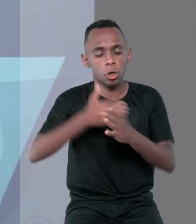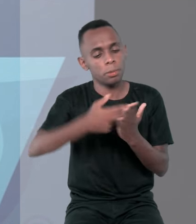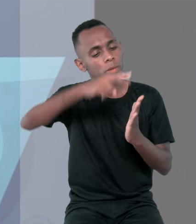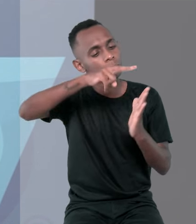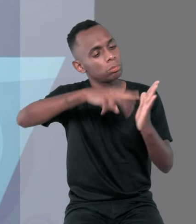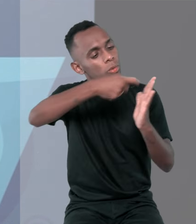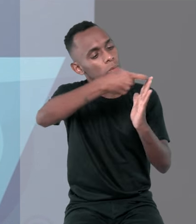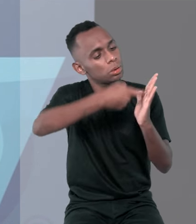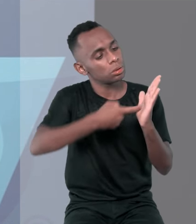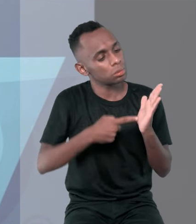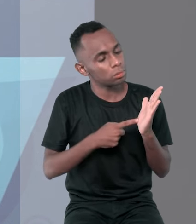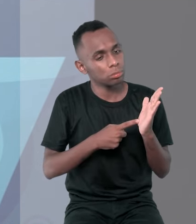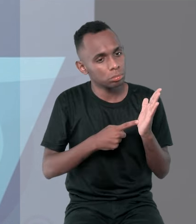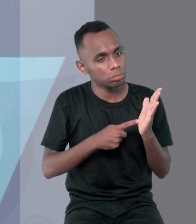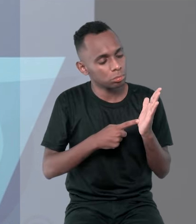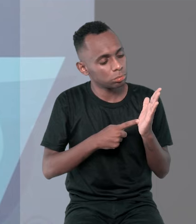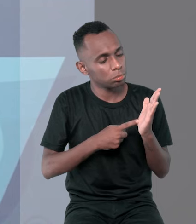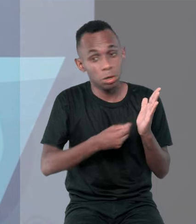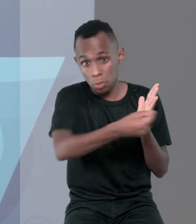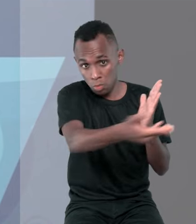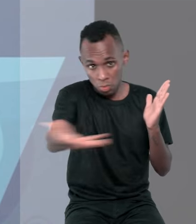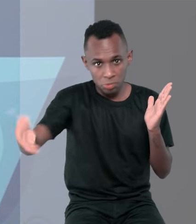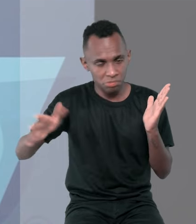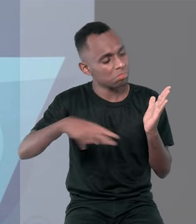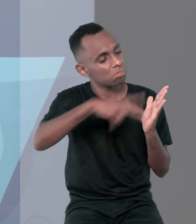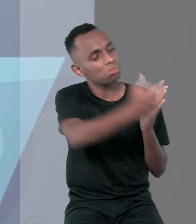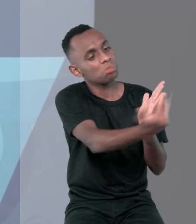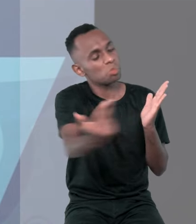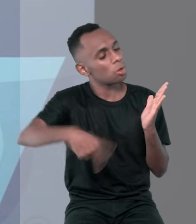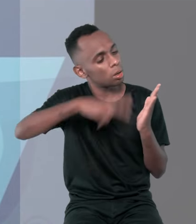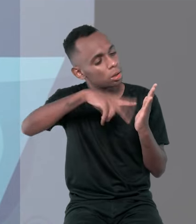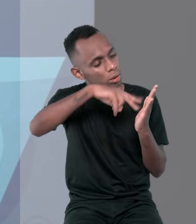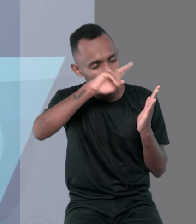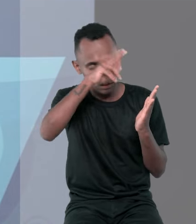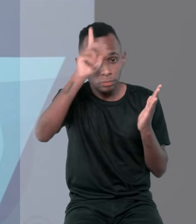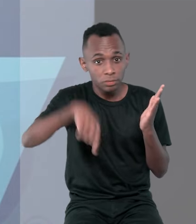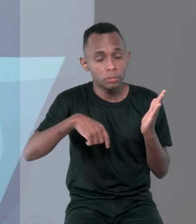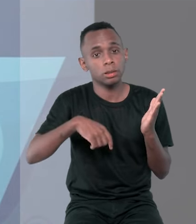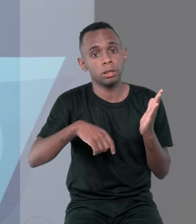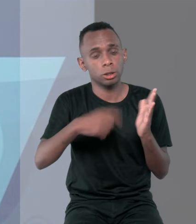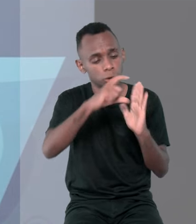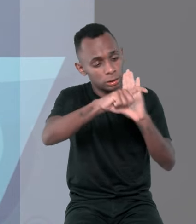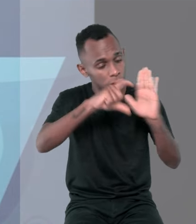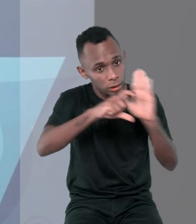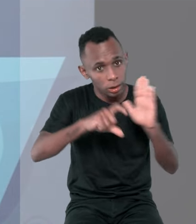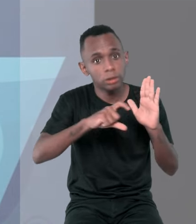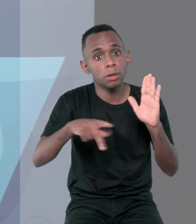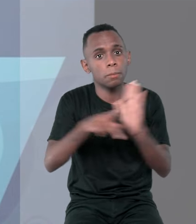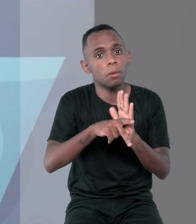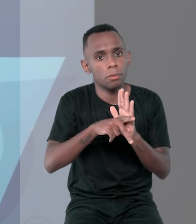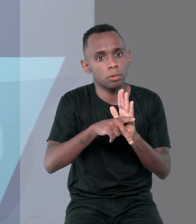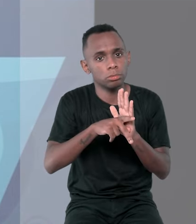texto que você tinha distribuído para os alunos. Eram trechos de Crime e Castigo, de